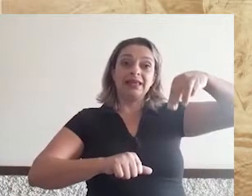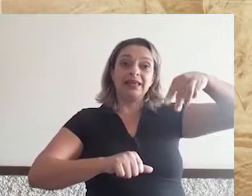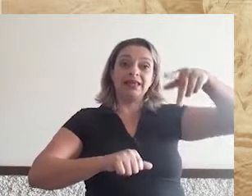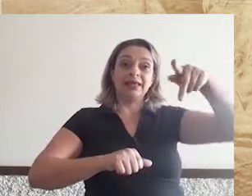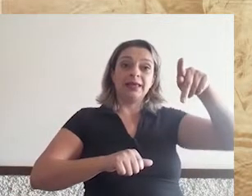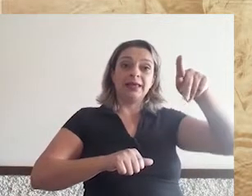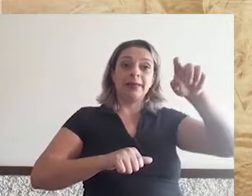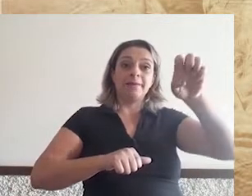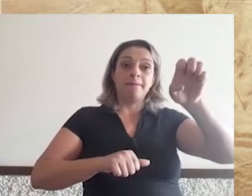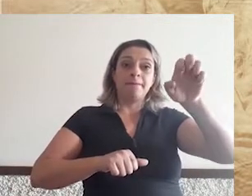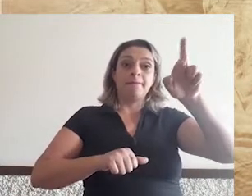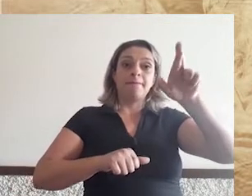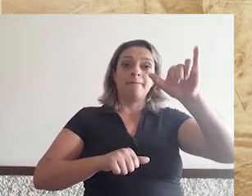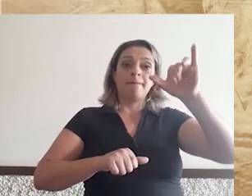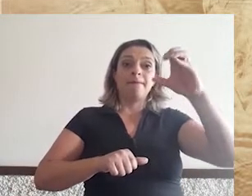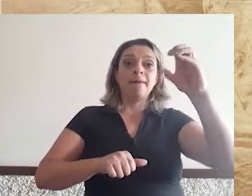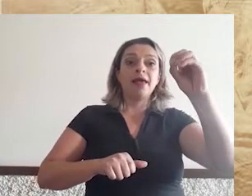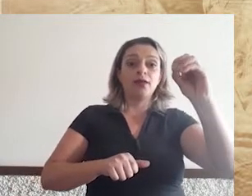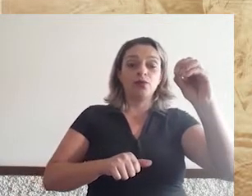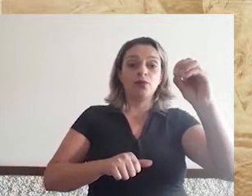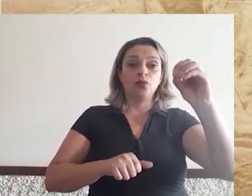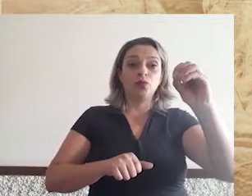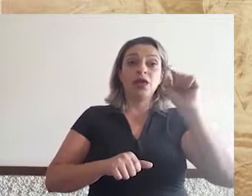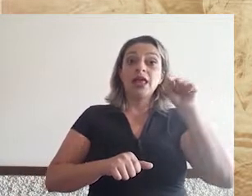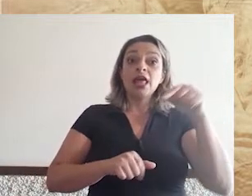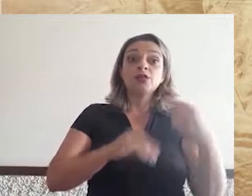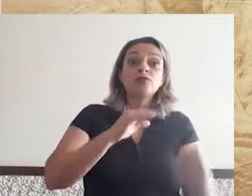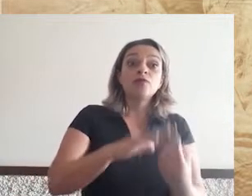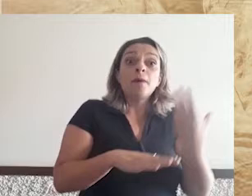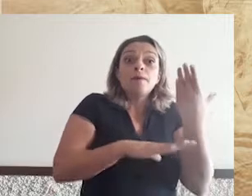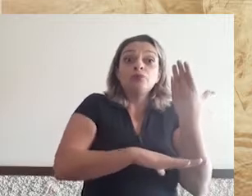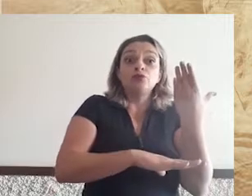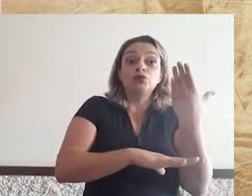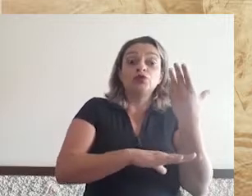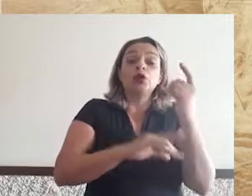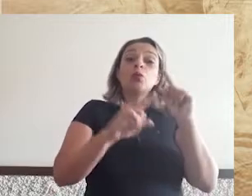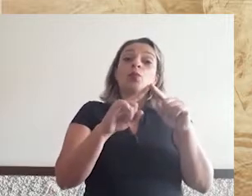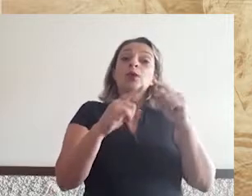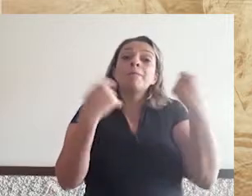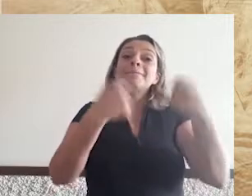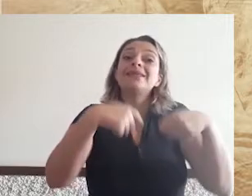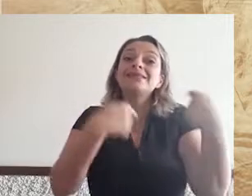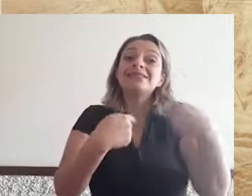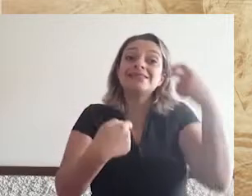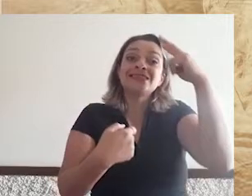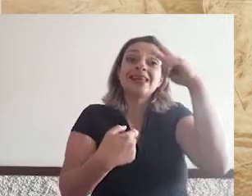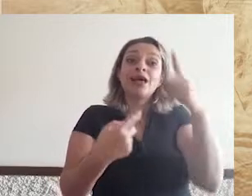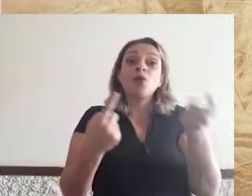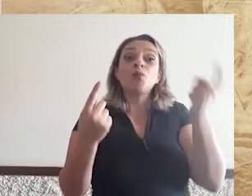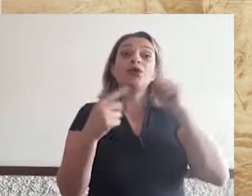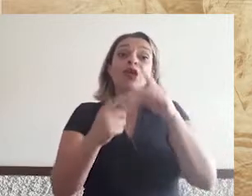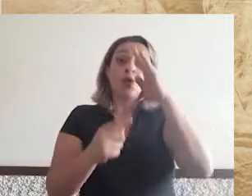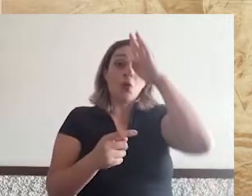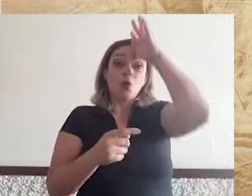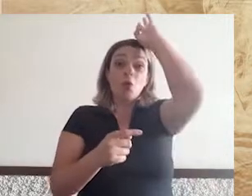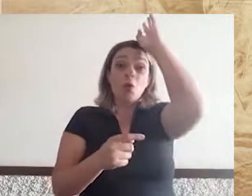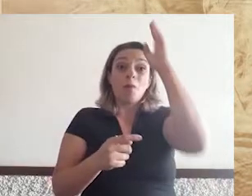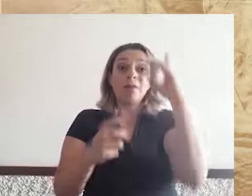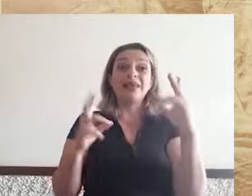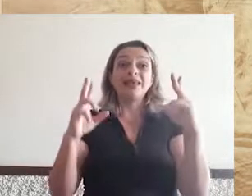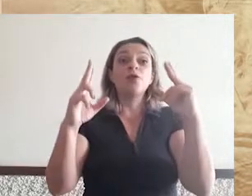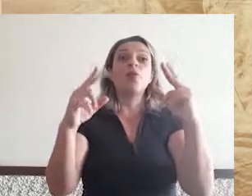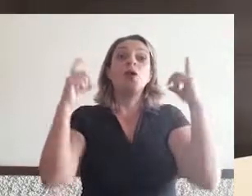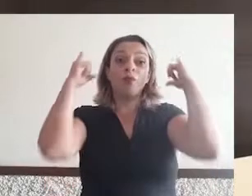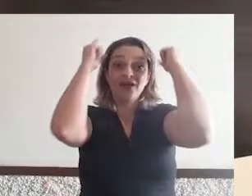surge como uma necessidade histórica para que não acontecesse com Roma aquilo que aconteceu com a